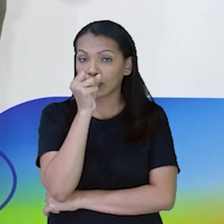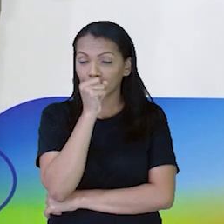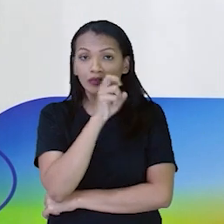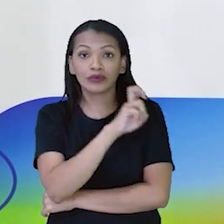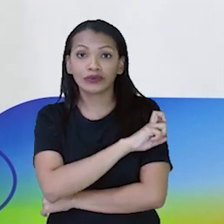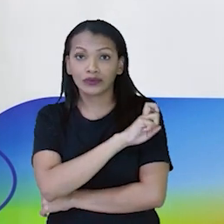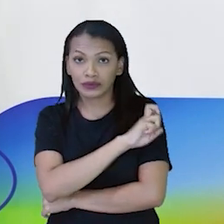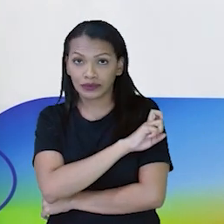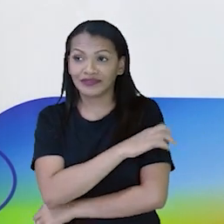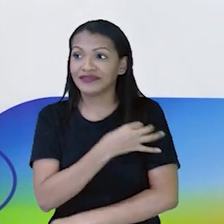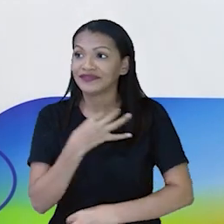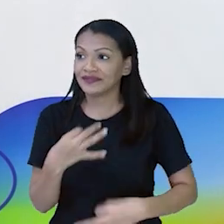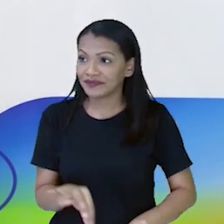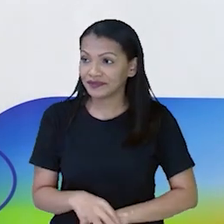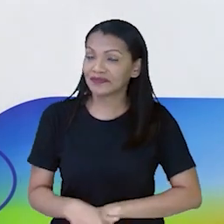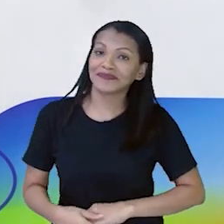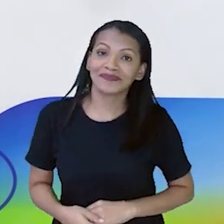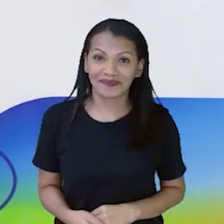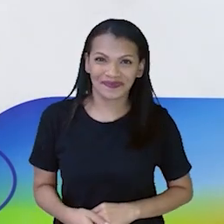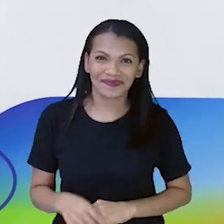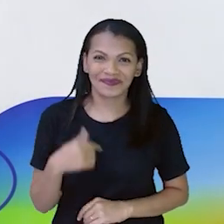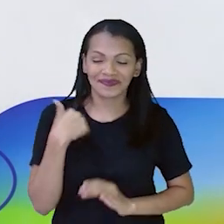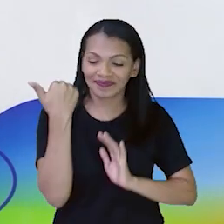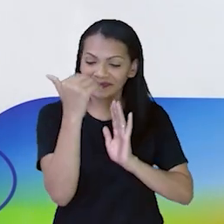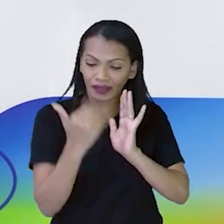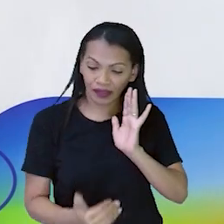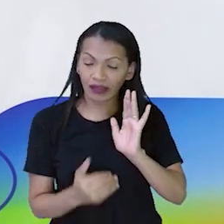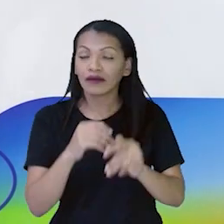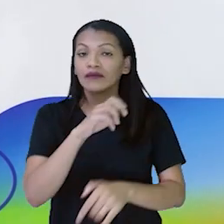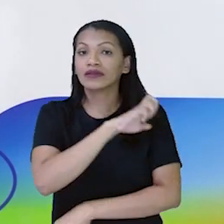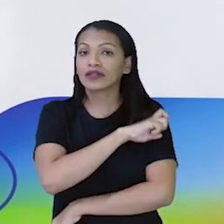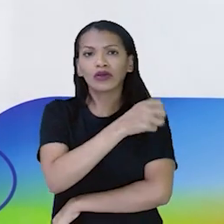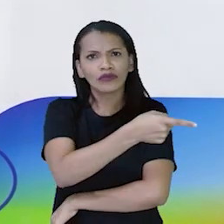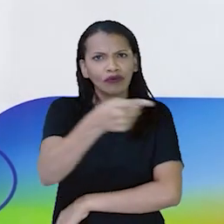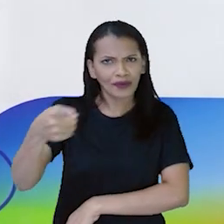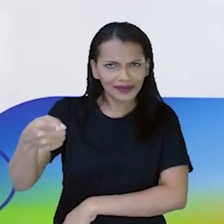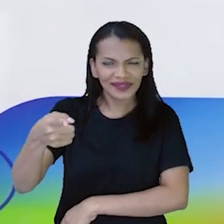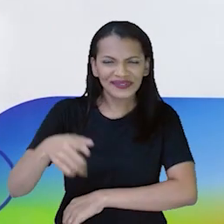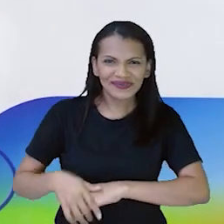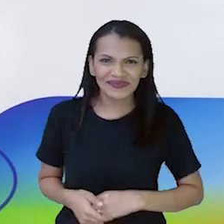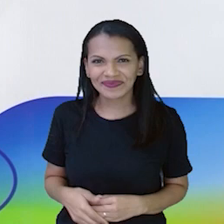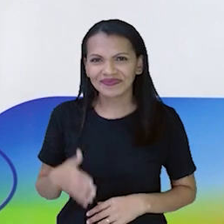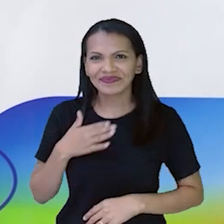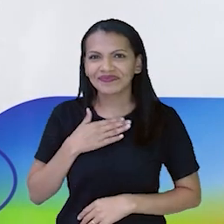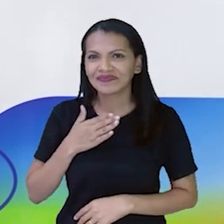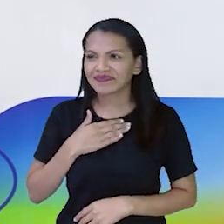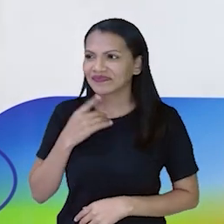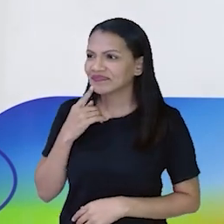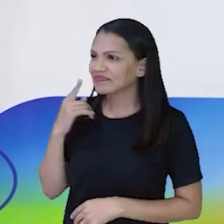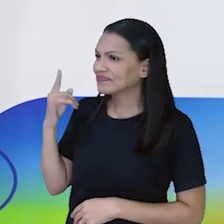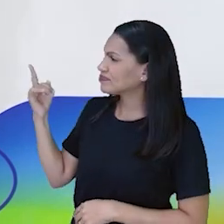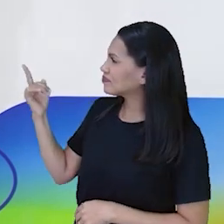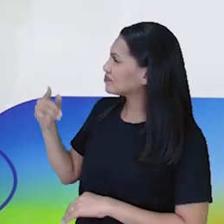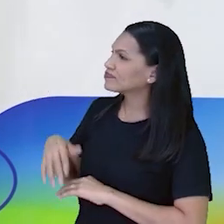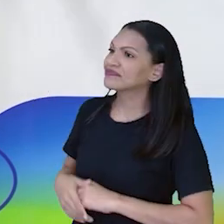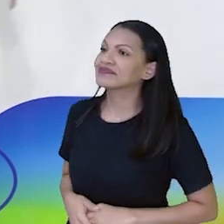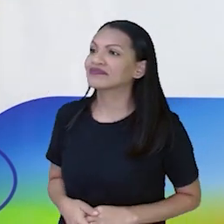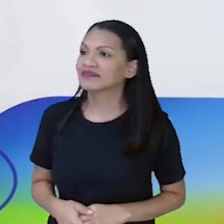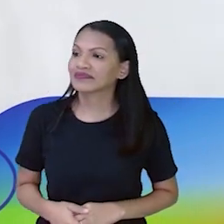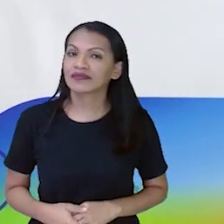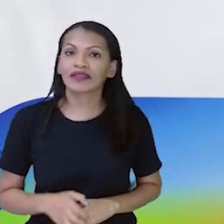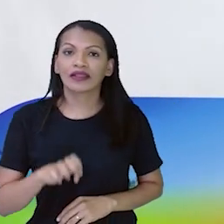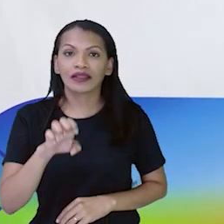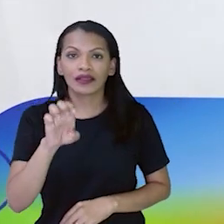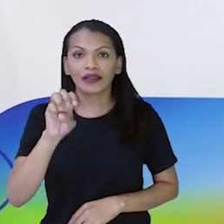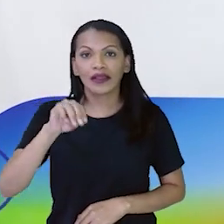ano. De um quinto ano que eu estou colocando aqui. Aqui quem me deu esse gráfico aqui foi aqui, ó, que eu botei aqui, a fonte foi a